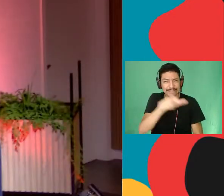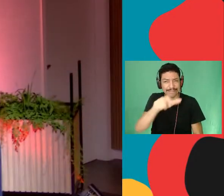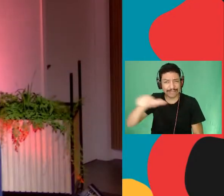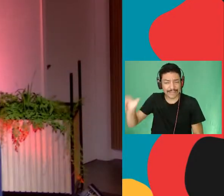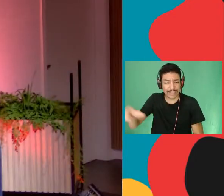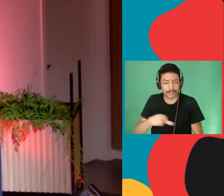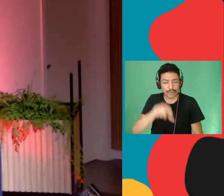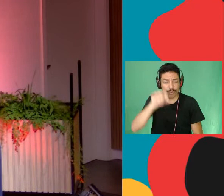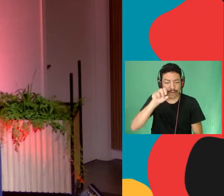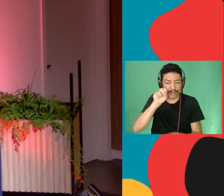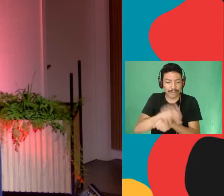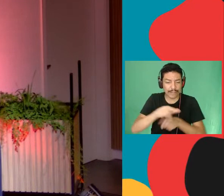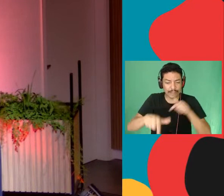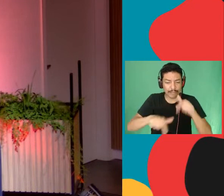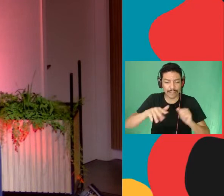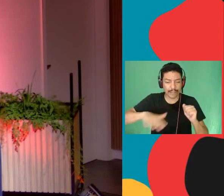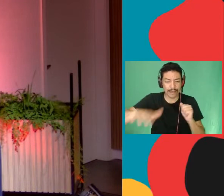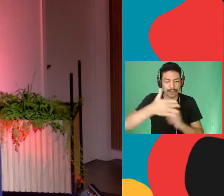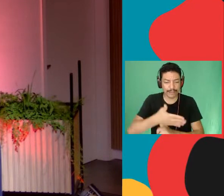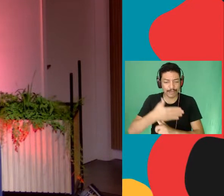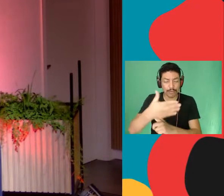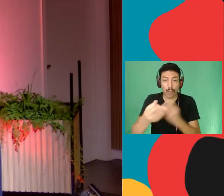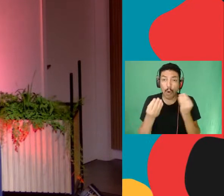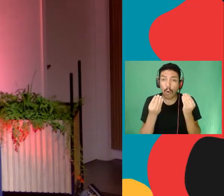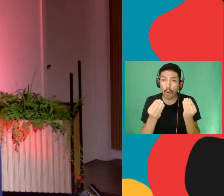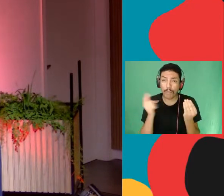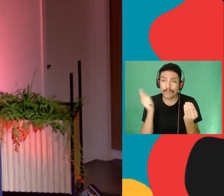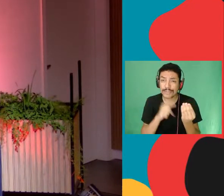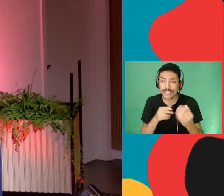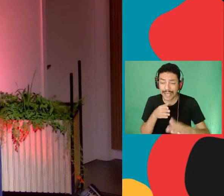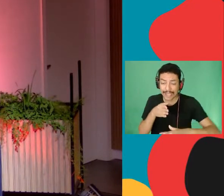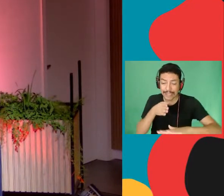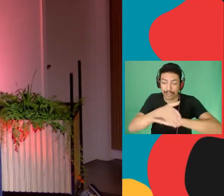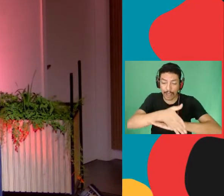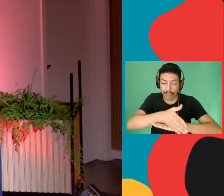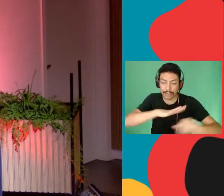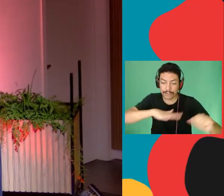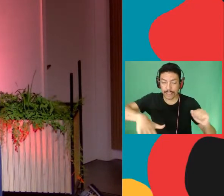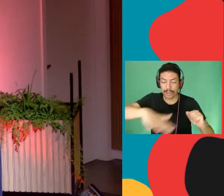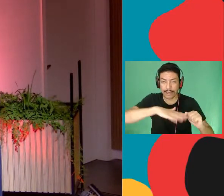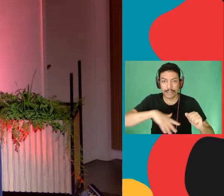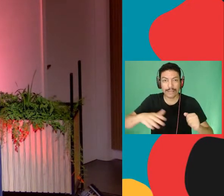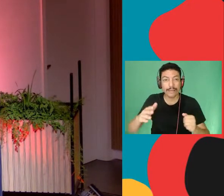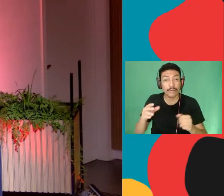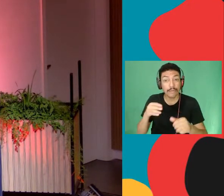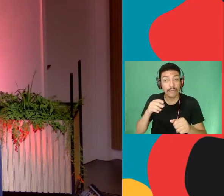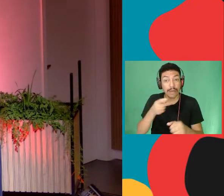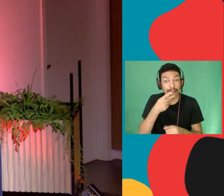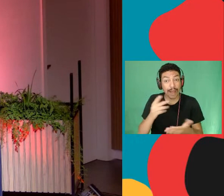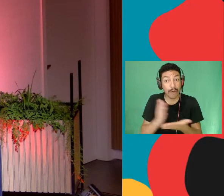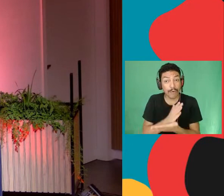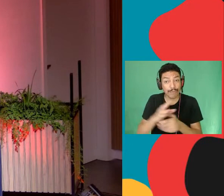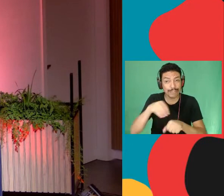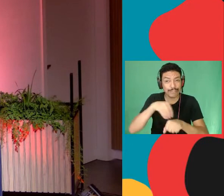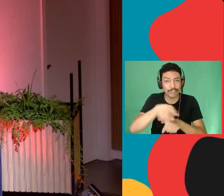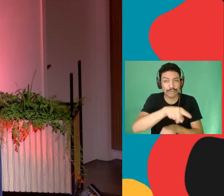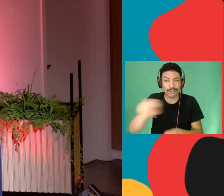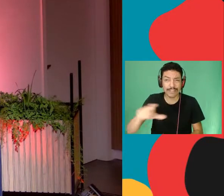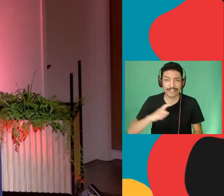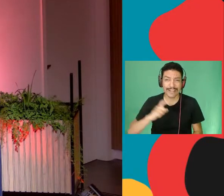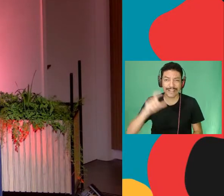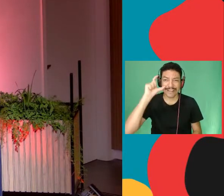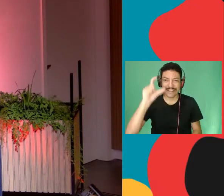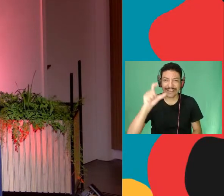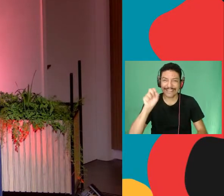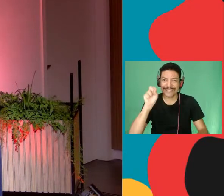tecnologia, como que elas ingressaram também nesse mercado, e vai deixar algumas dicas aqui para você que tem interesse nessa área. Então, chamo